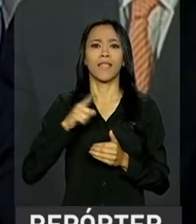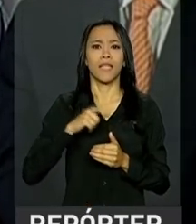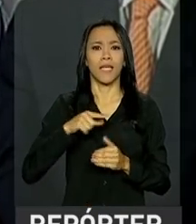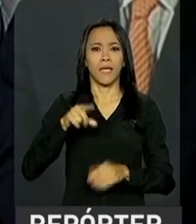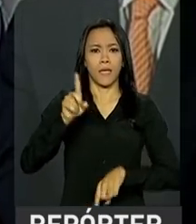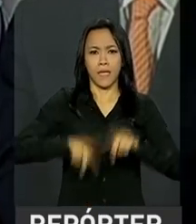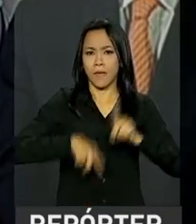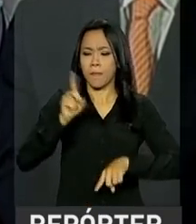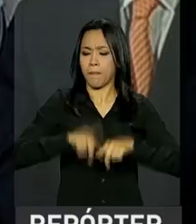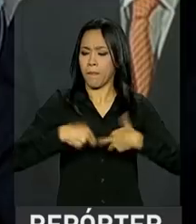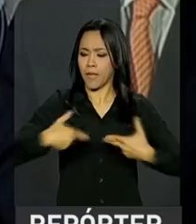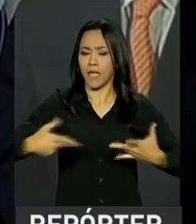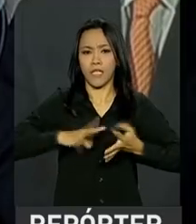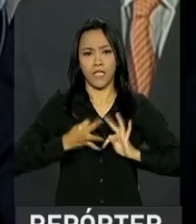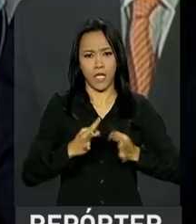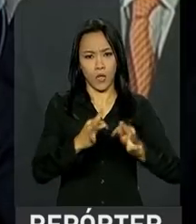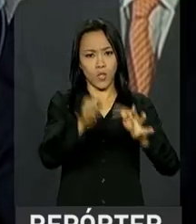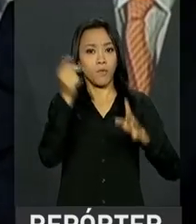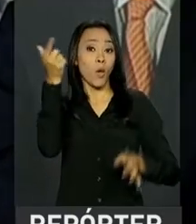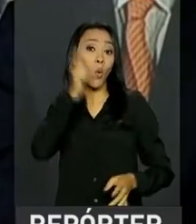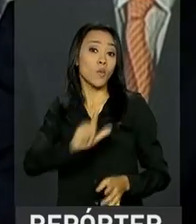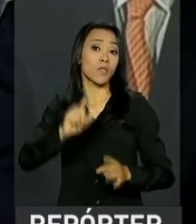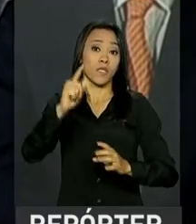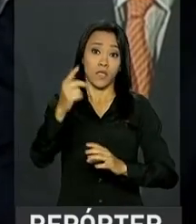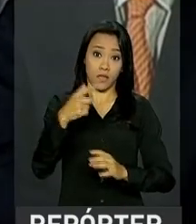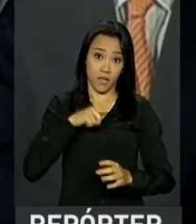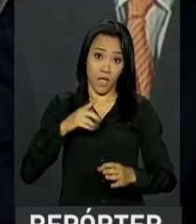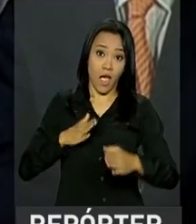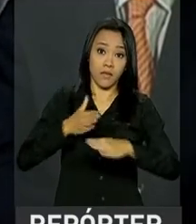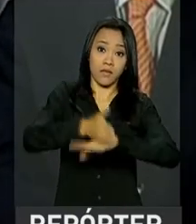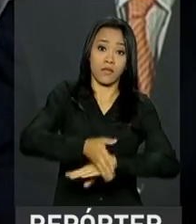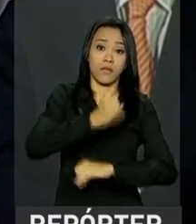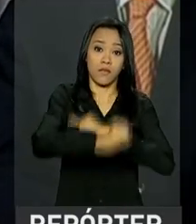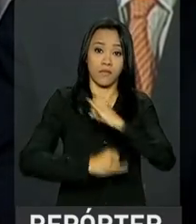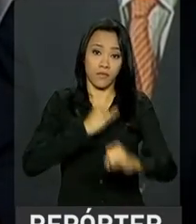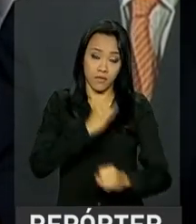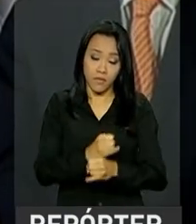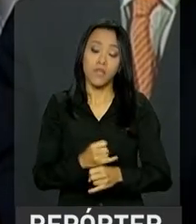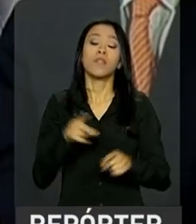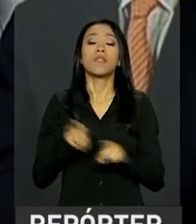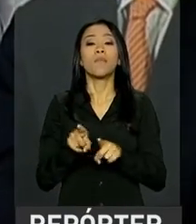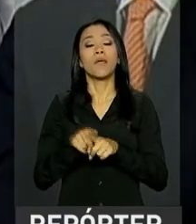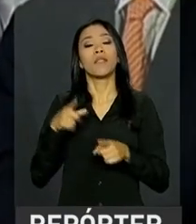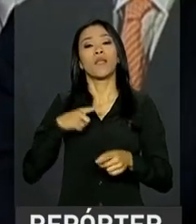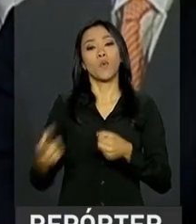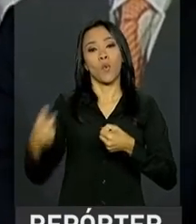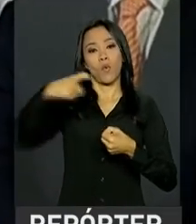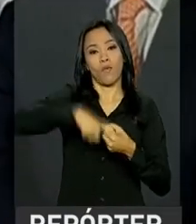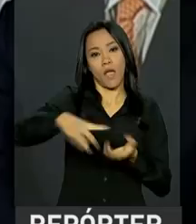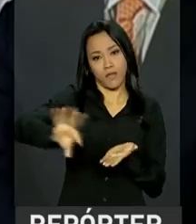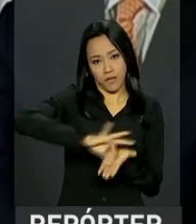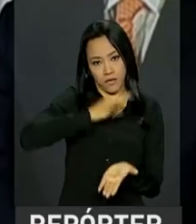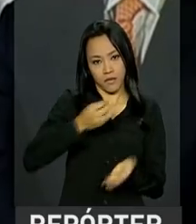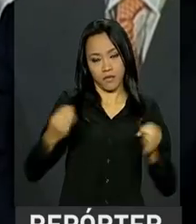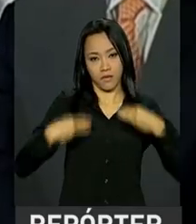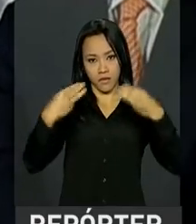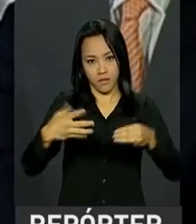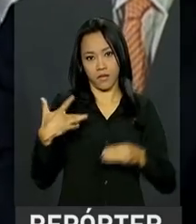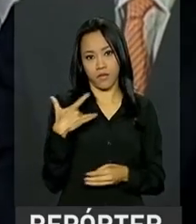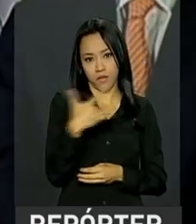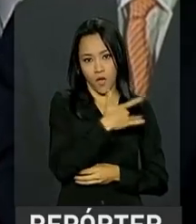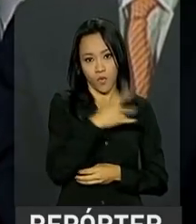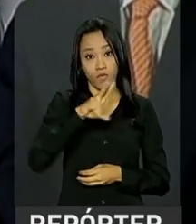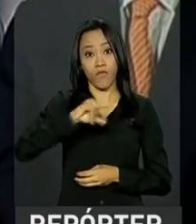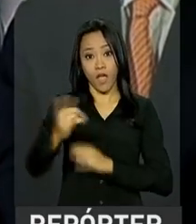permitirão o acesso à banda larga um convênio assinado com o ministério da saúde que possibilitará através de satélite